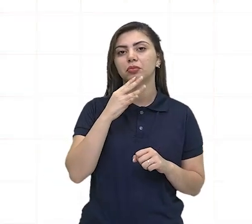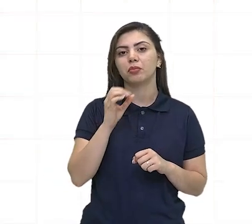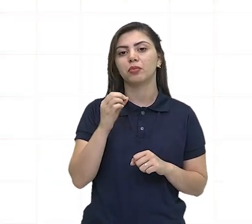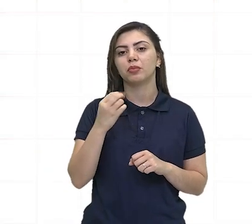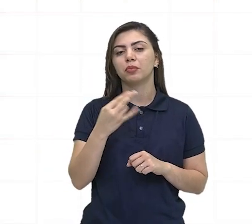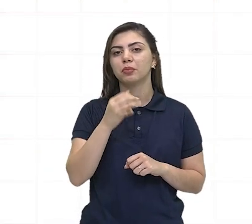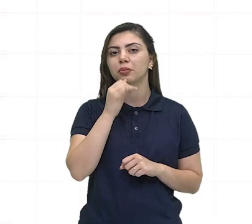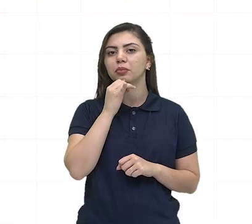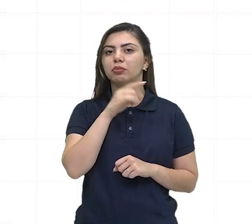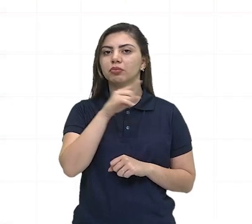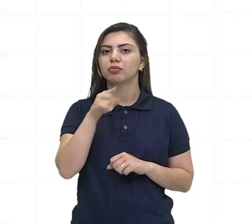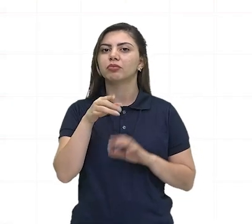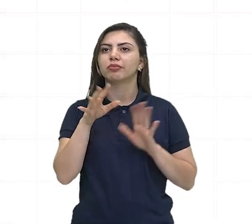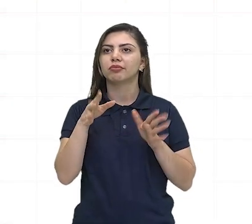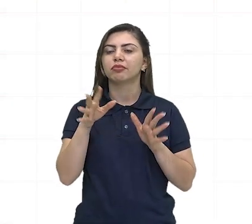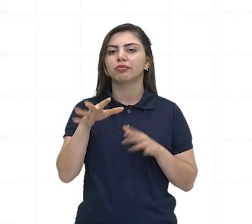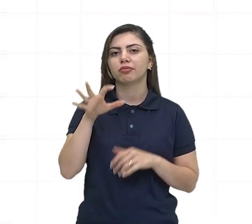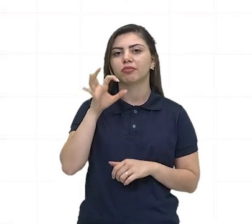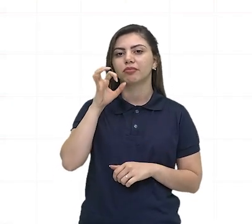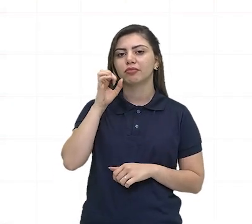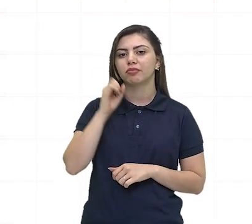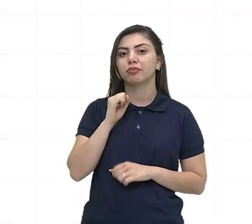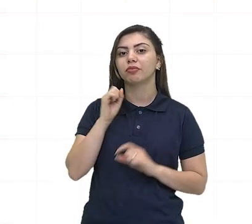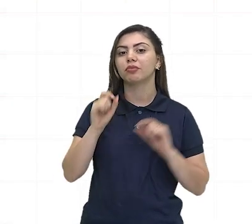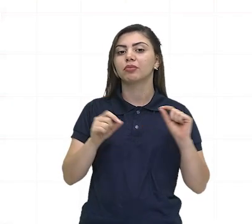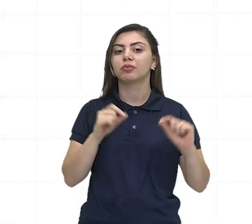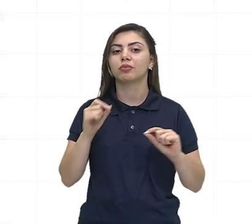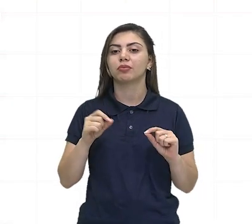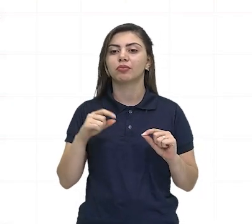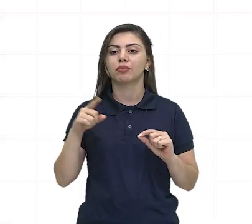já podem ter ouvido falar são as